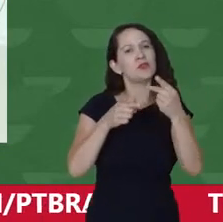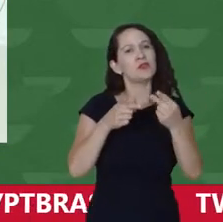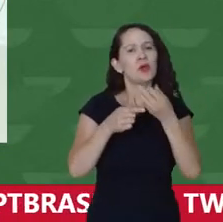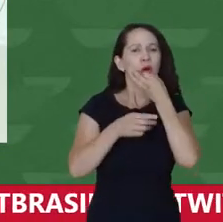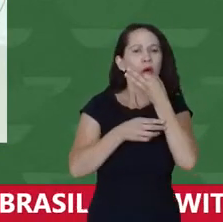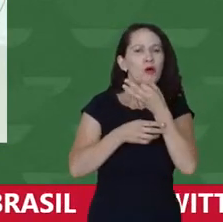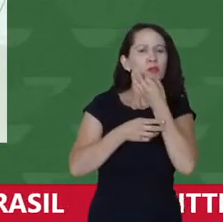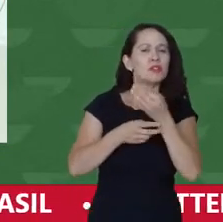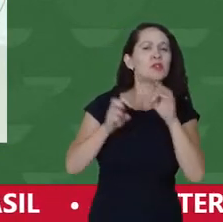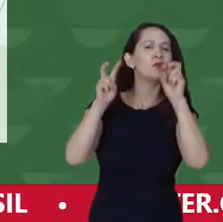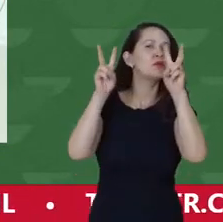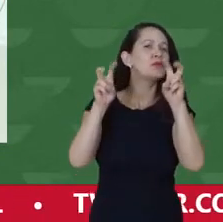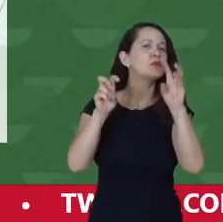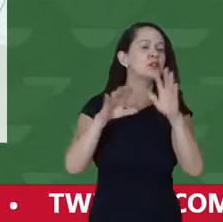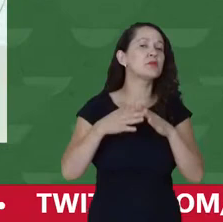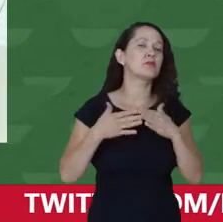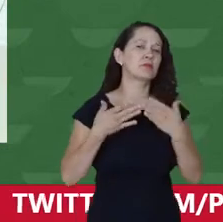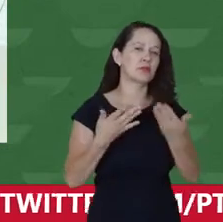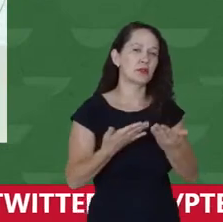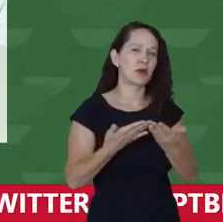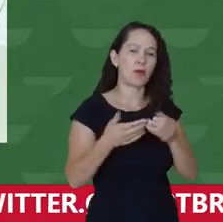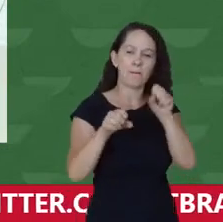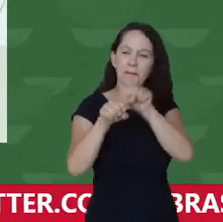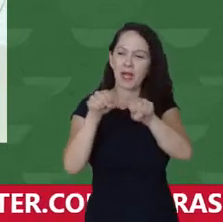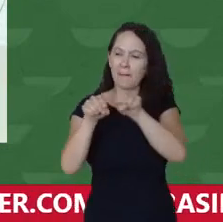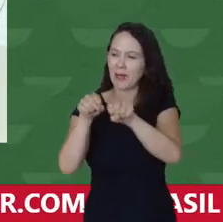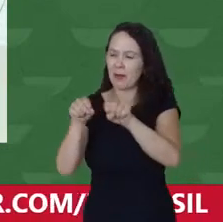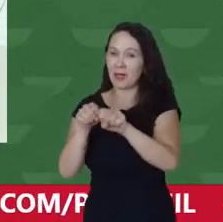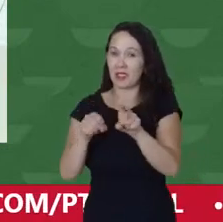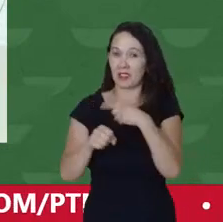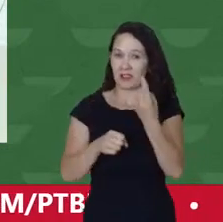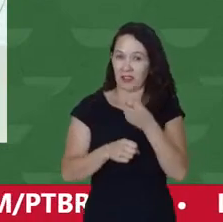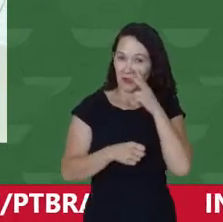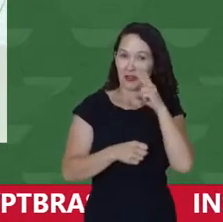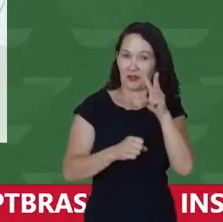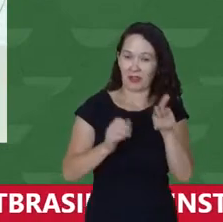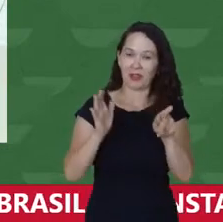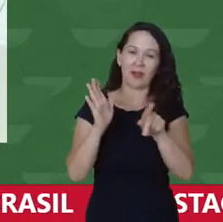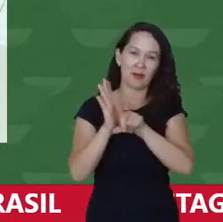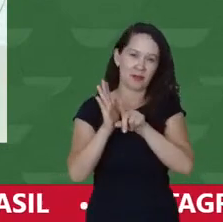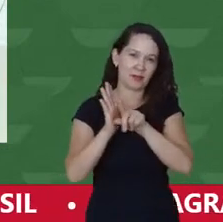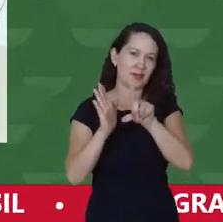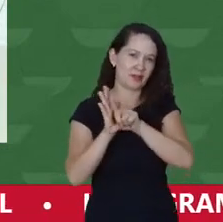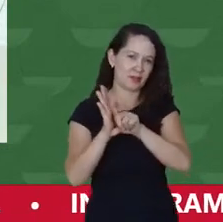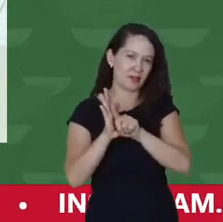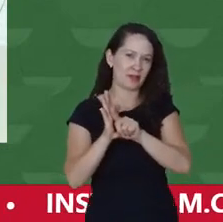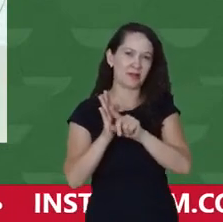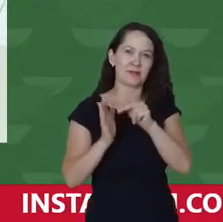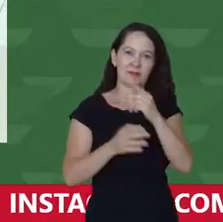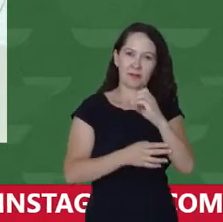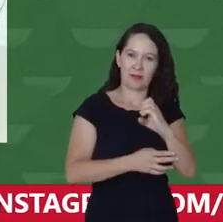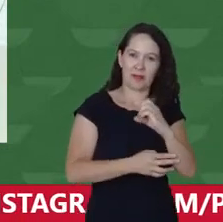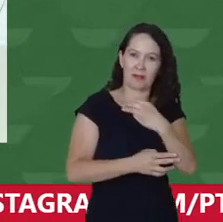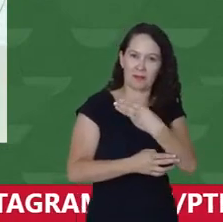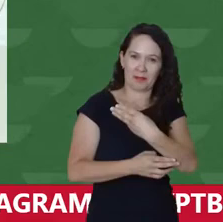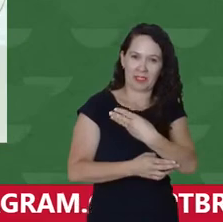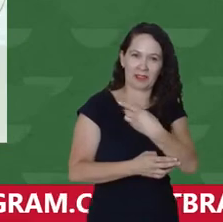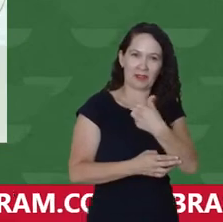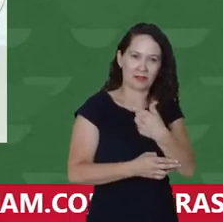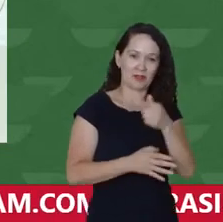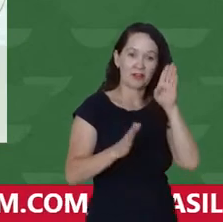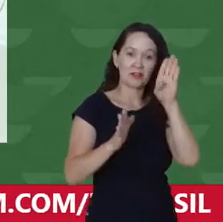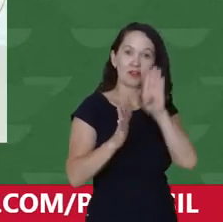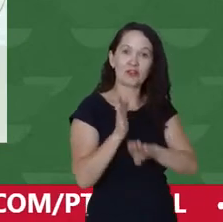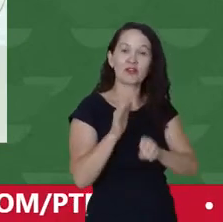manifestação sobre esse desastre que nós consideramos a PEC 32, a destruição do serviço público e retirando a possibilidade